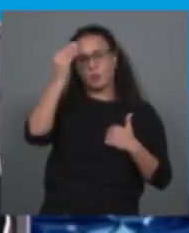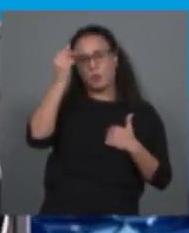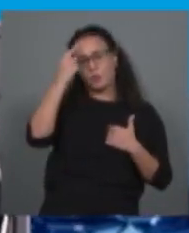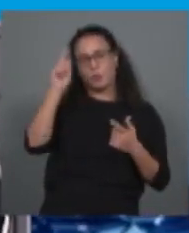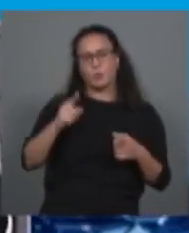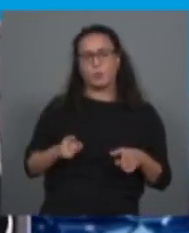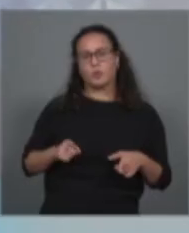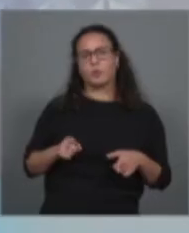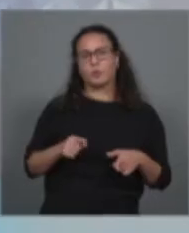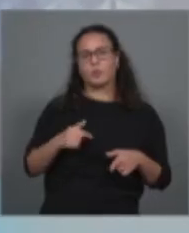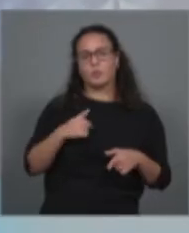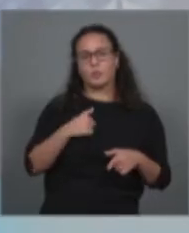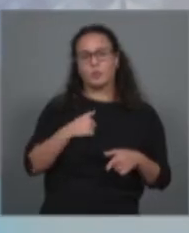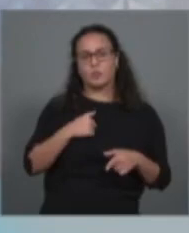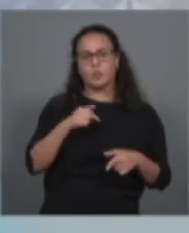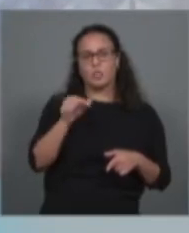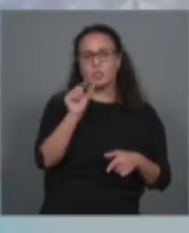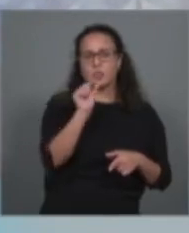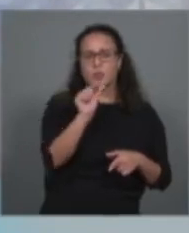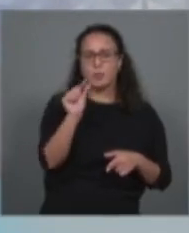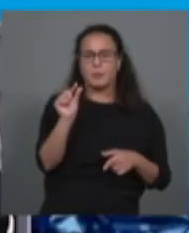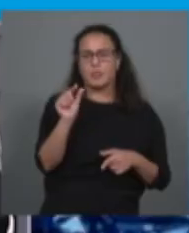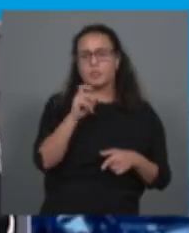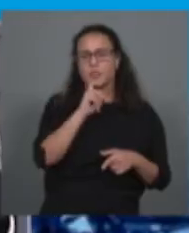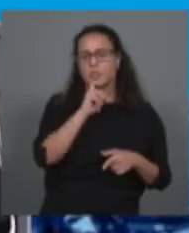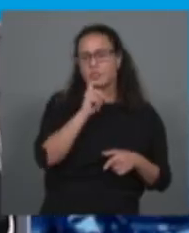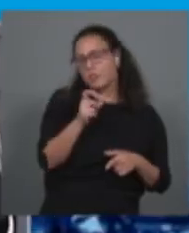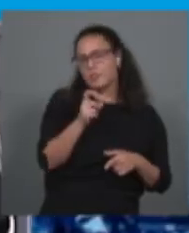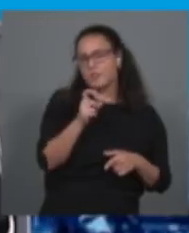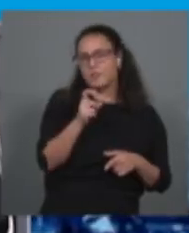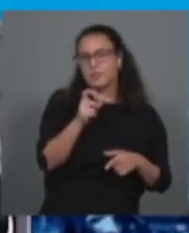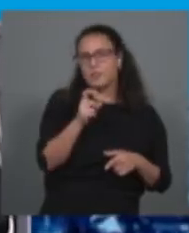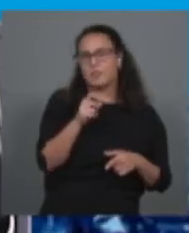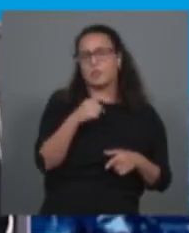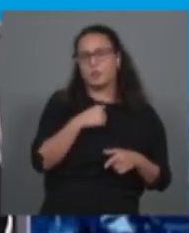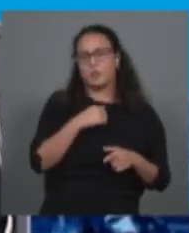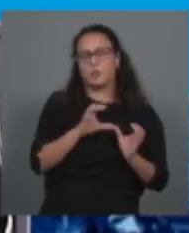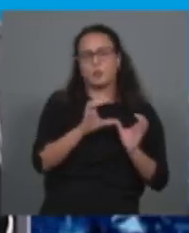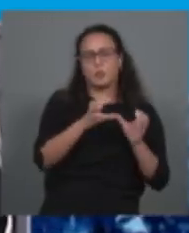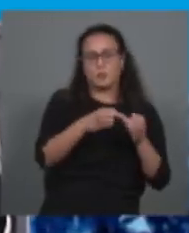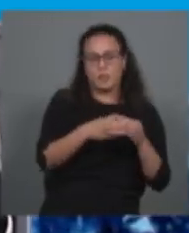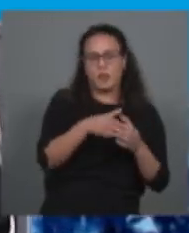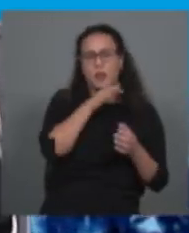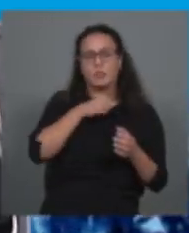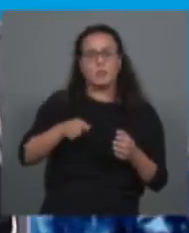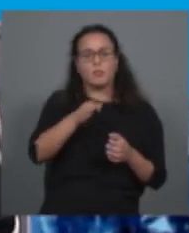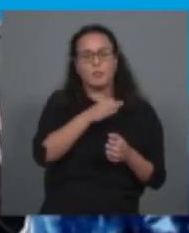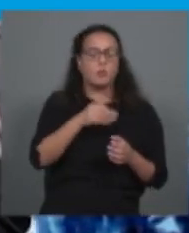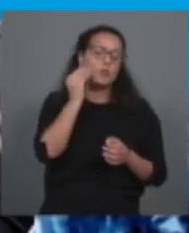sinais são aqueles que nos poderão ajudar a agir no concreto, na nossa comunidade, na nossa família, naquilo que nós podemos mudar